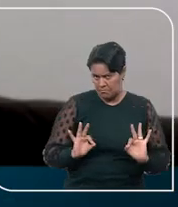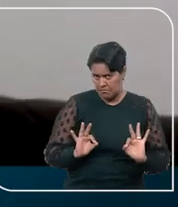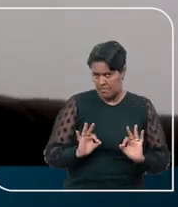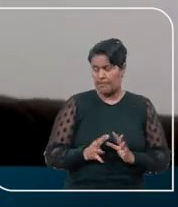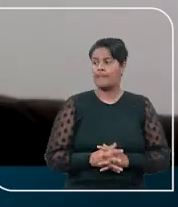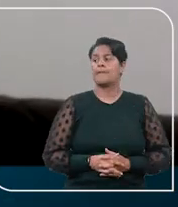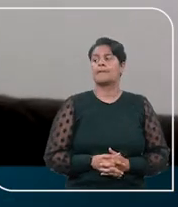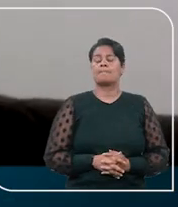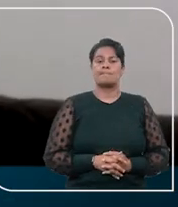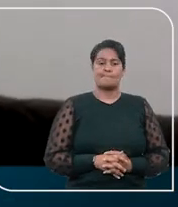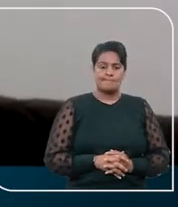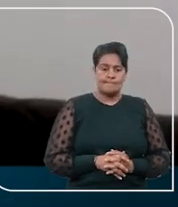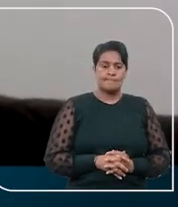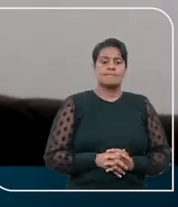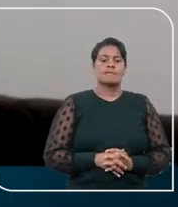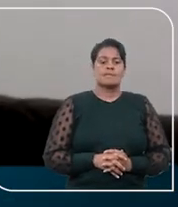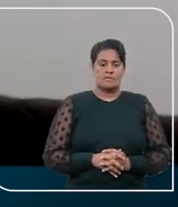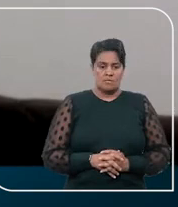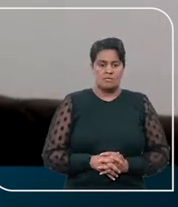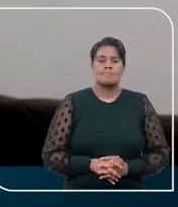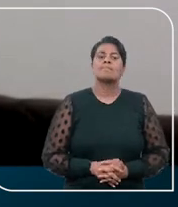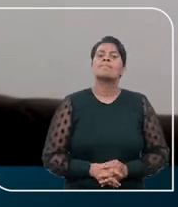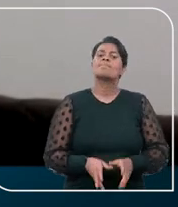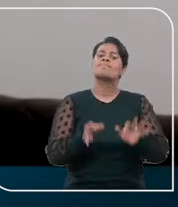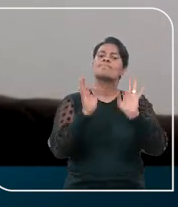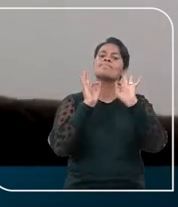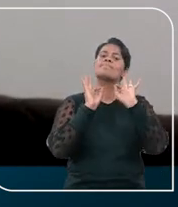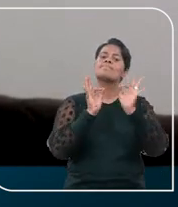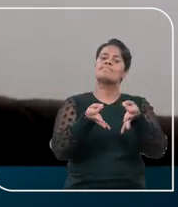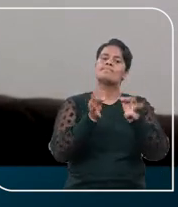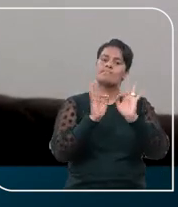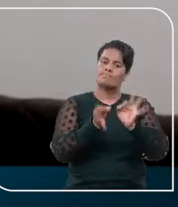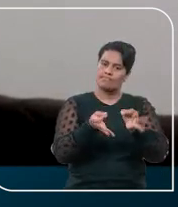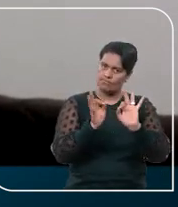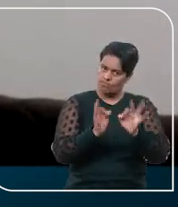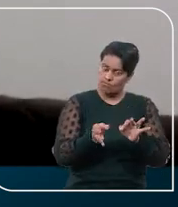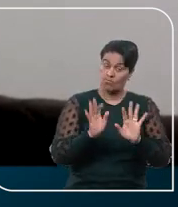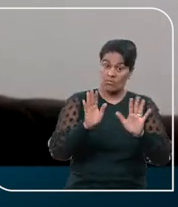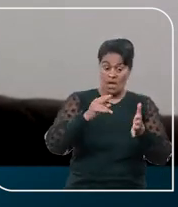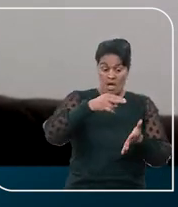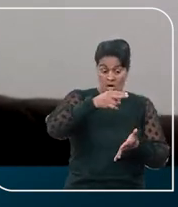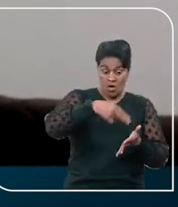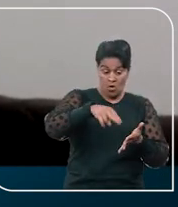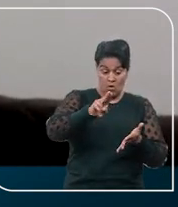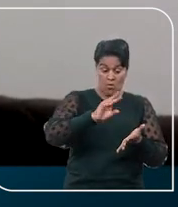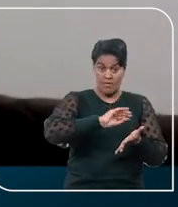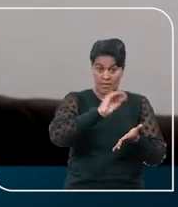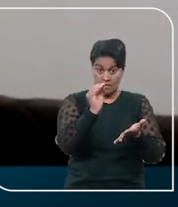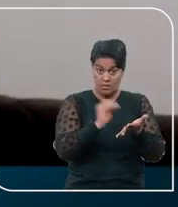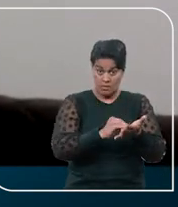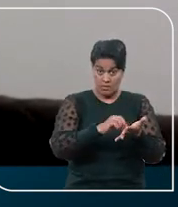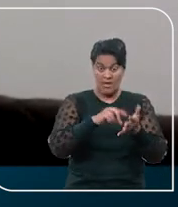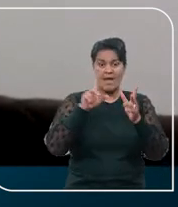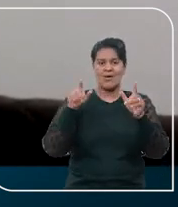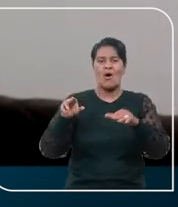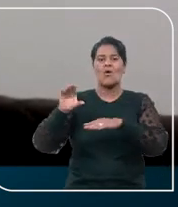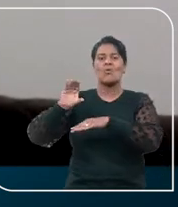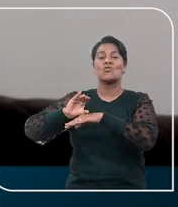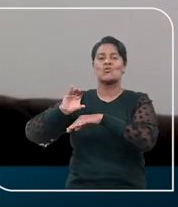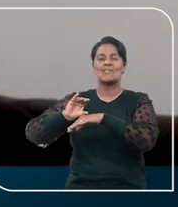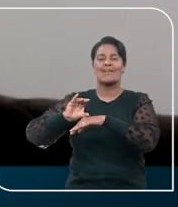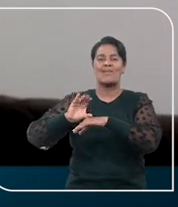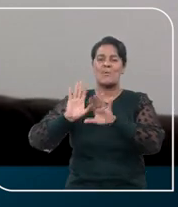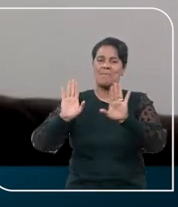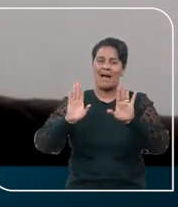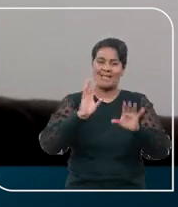Exatamente. A convenção, a gente sempre fala, né, usando de uma forma bem simples essa comunicação, que é como se fosse a nossa Constituição Federal.